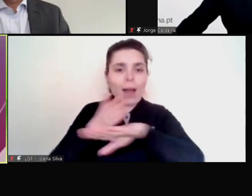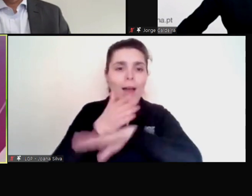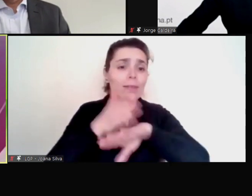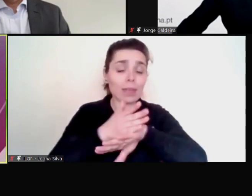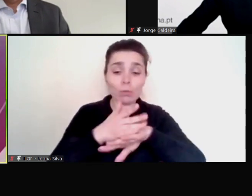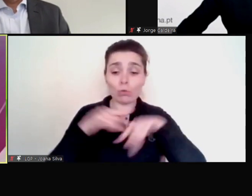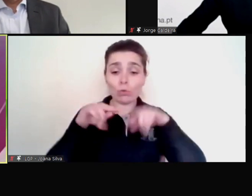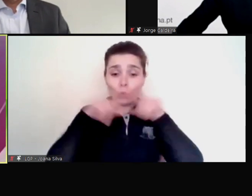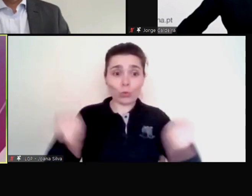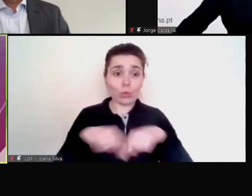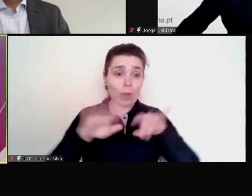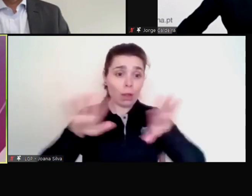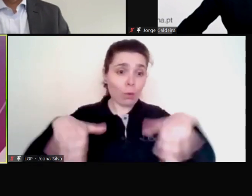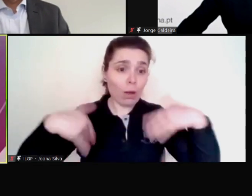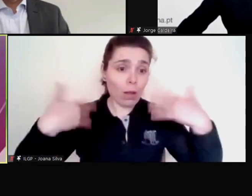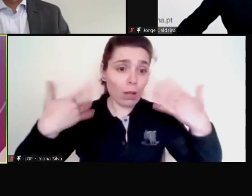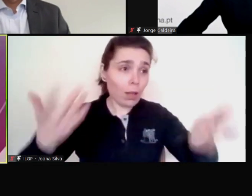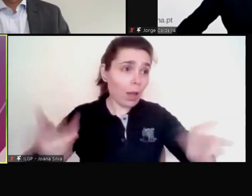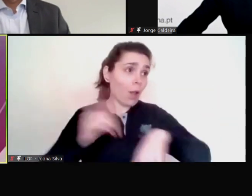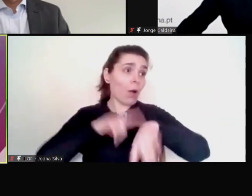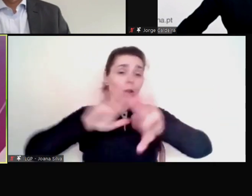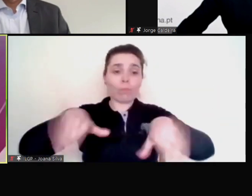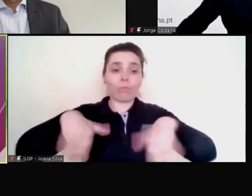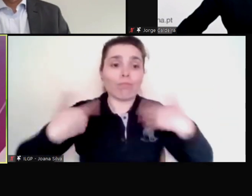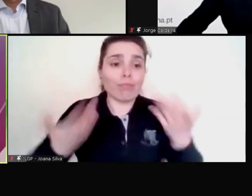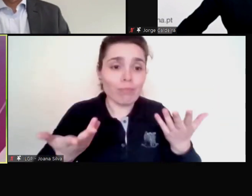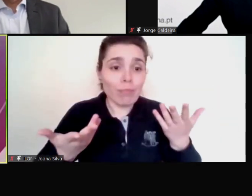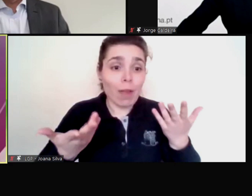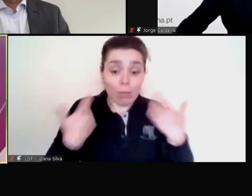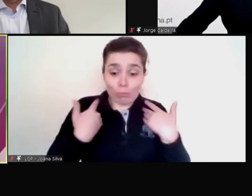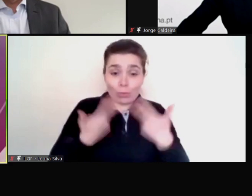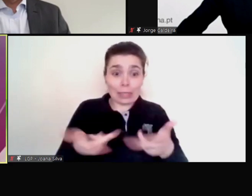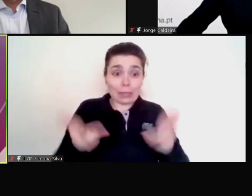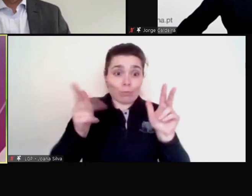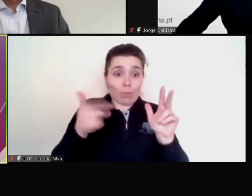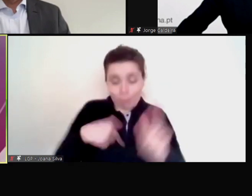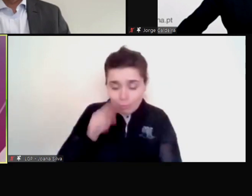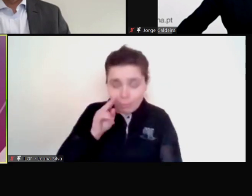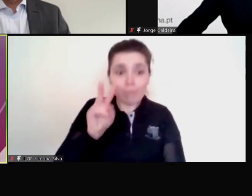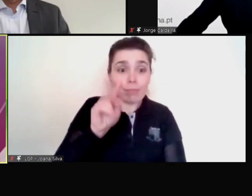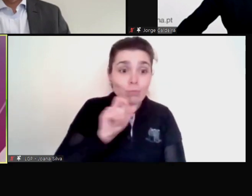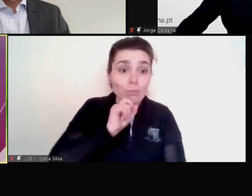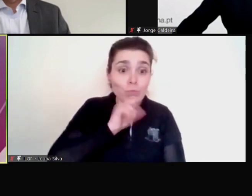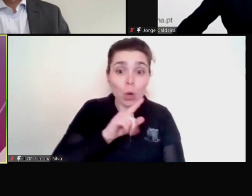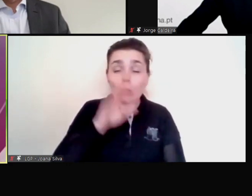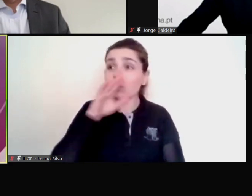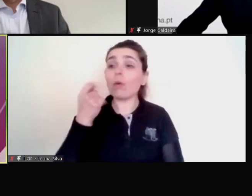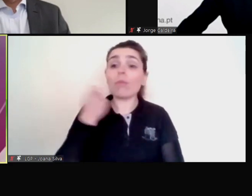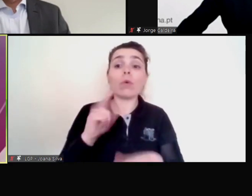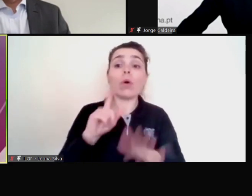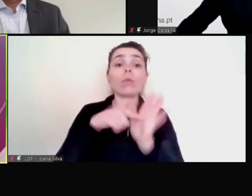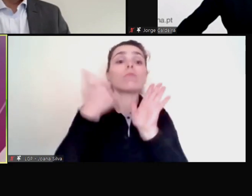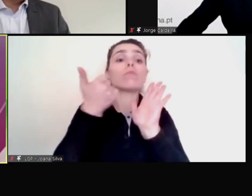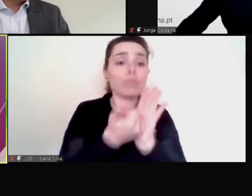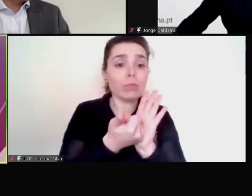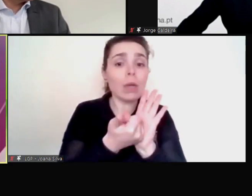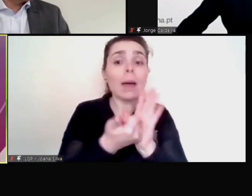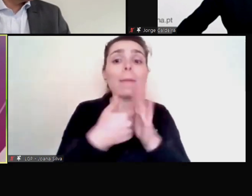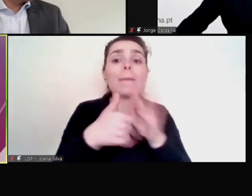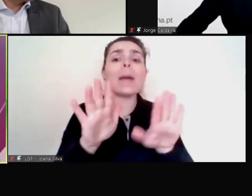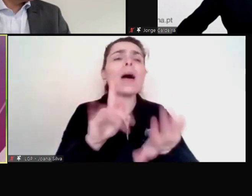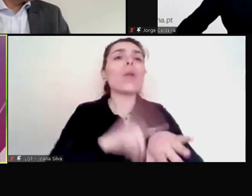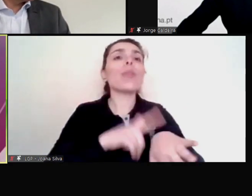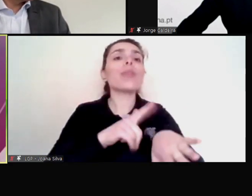sítio, e em qualquer lugar, e a qualquer hora. Ele está lá disponível para mim. E mesmo depois de eu acabar o curso, não é um curso que acontece no tempo de uma